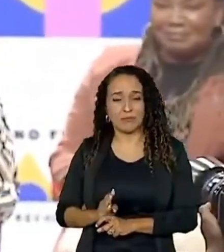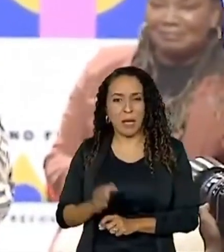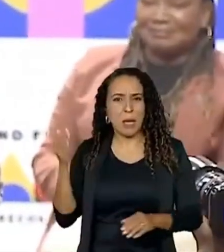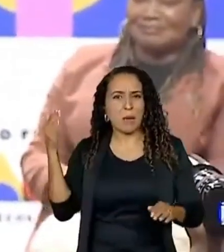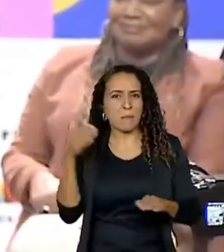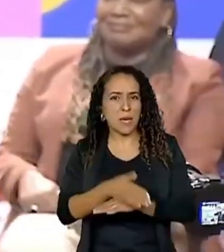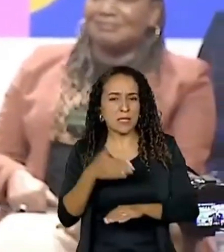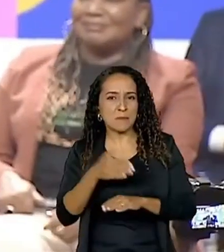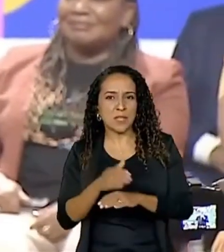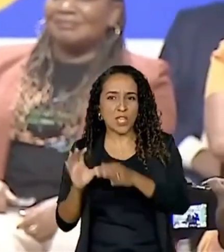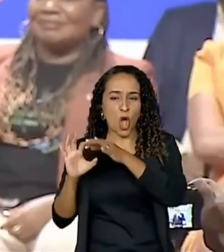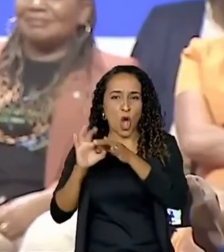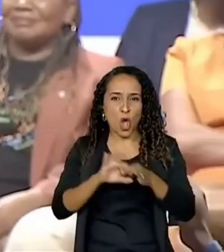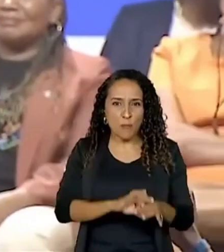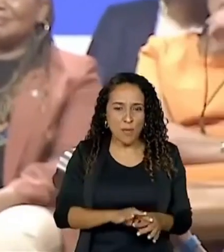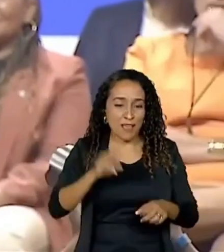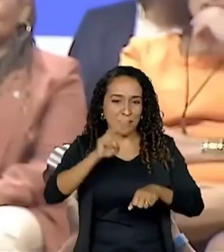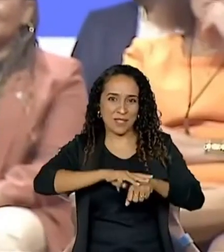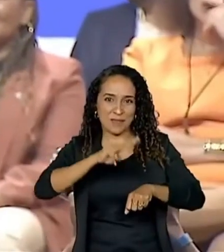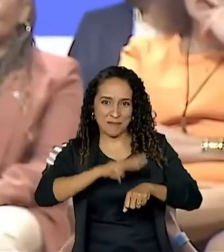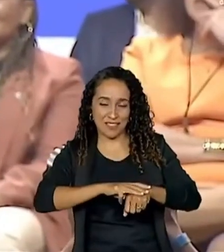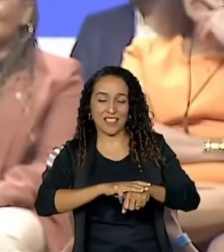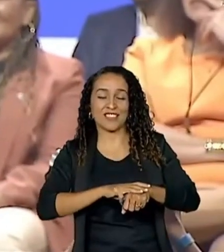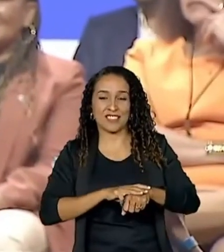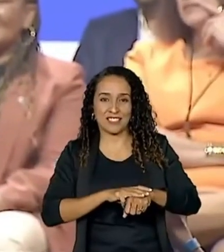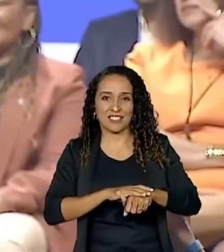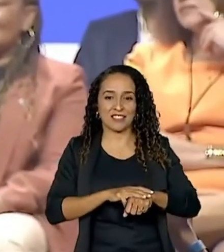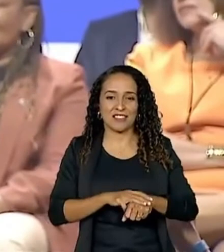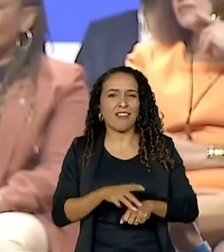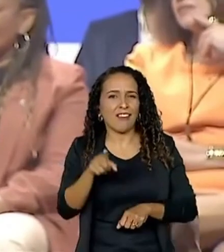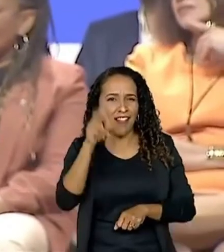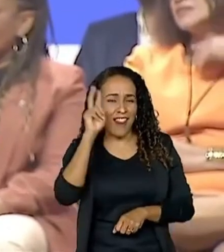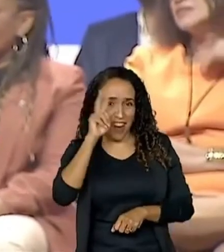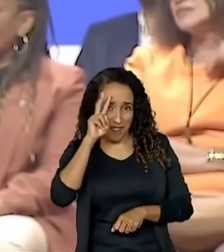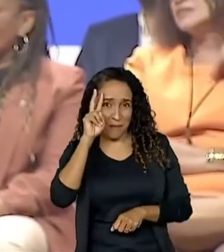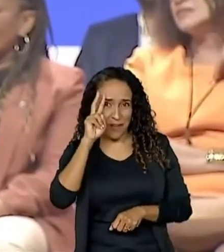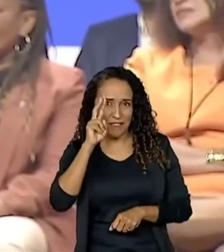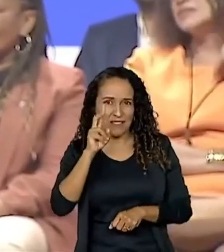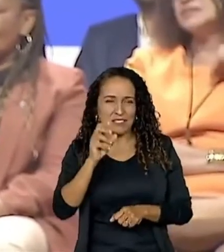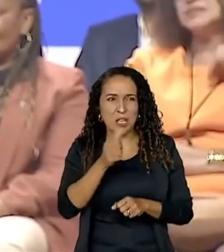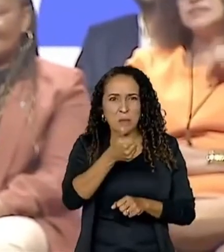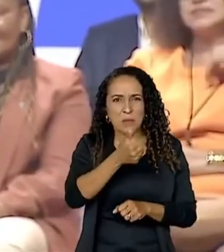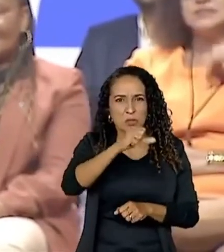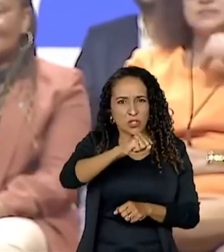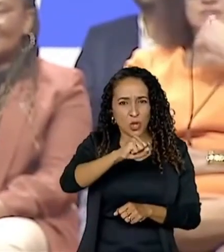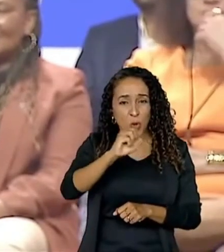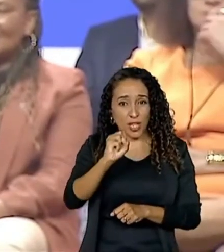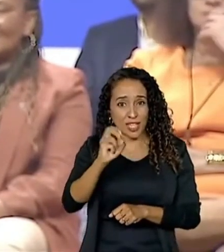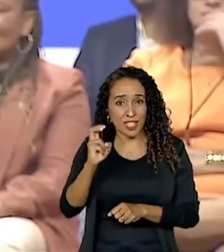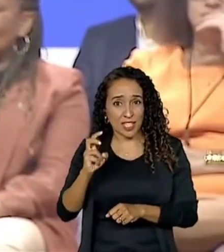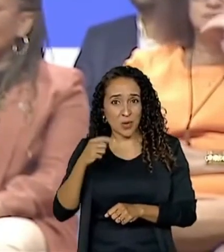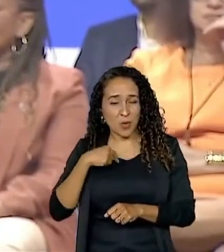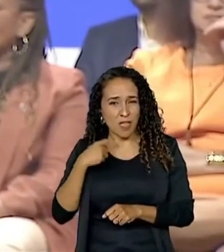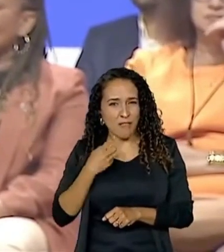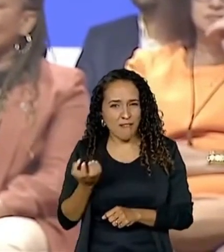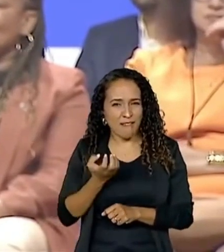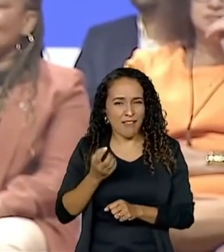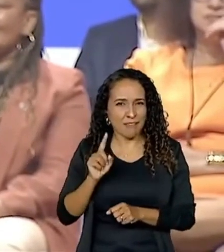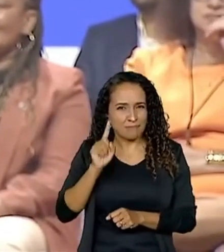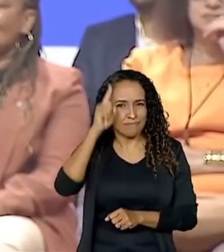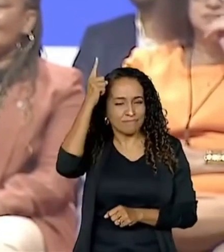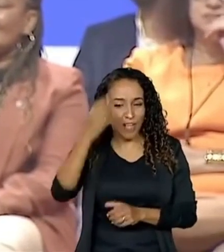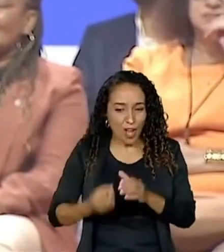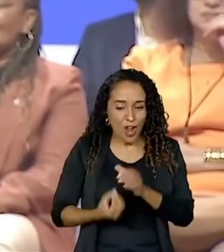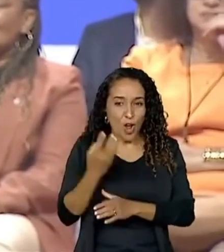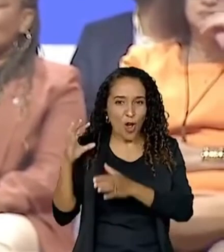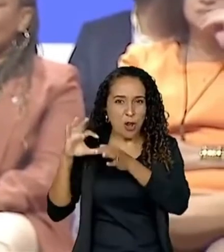da Olimpíada da Matemática. Vocês se lembram que em 85, quando eu quis criar as